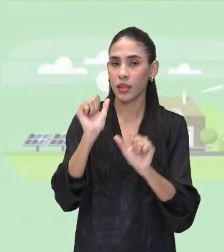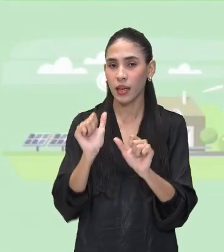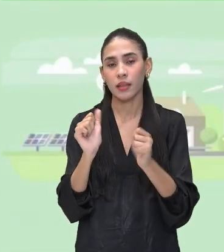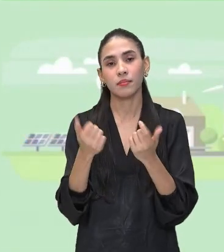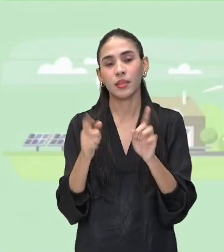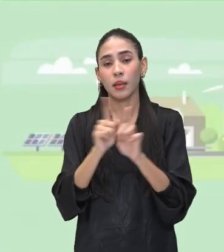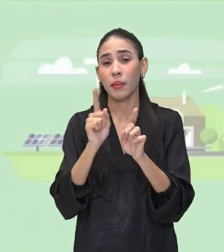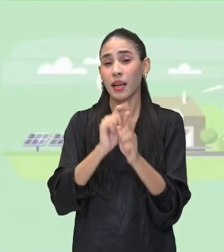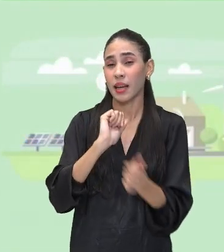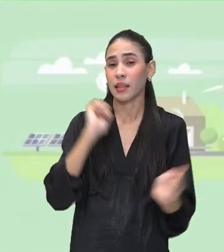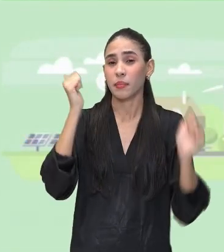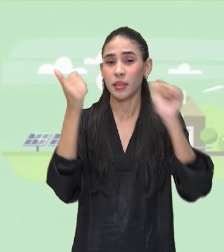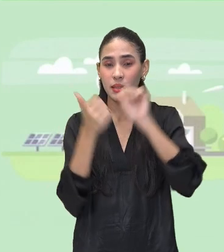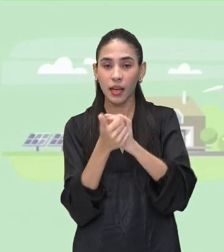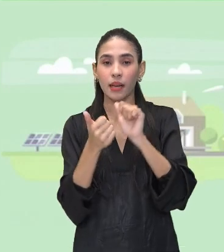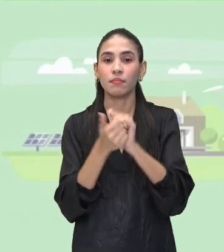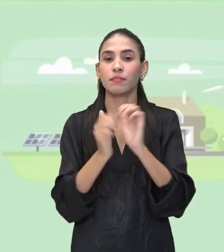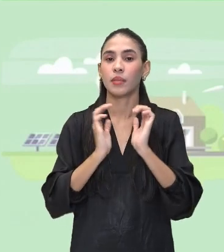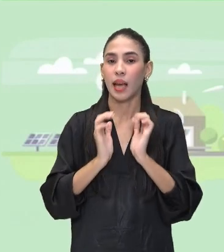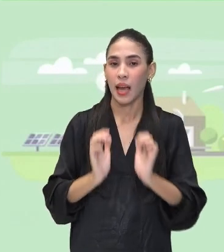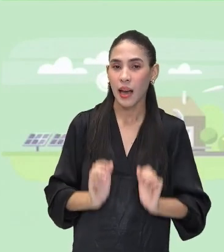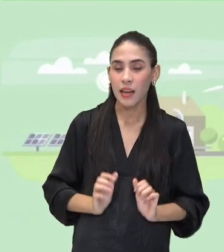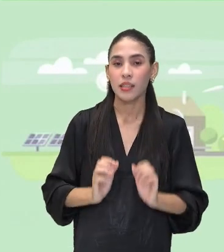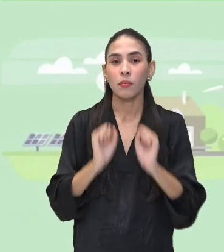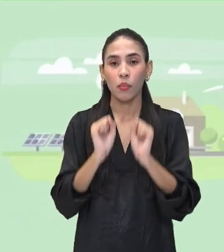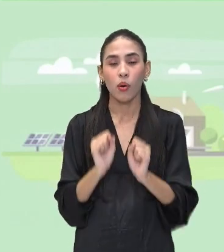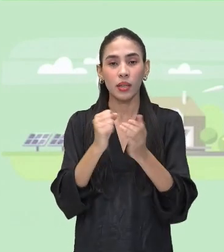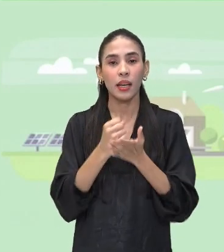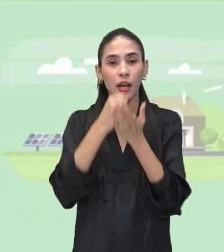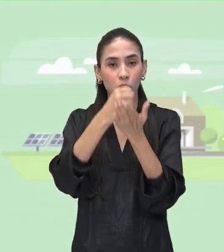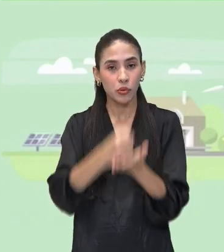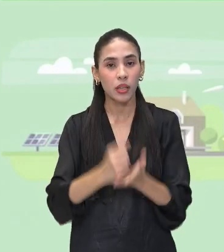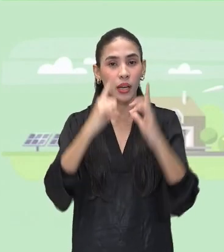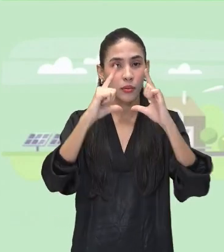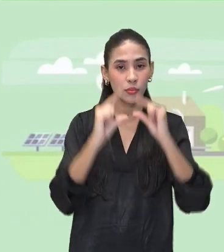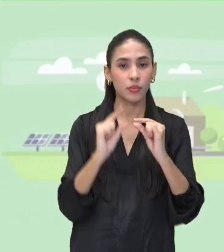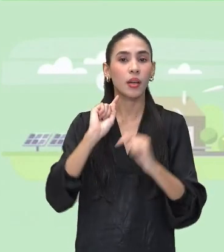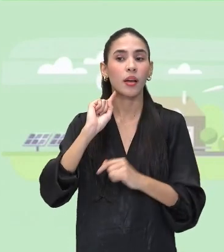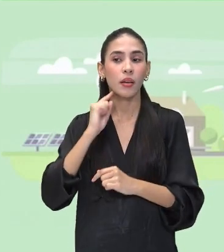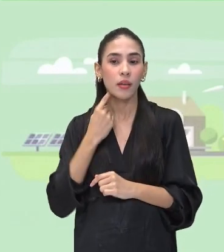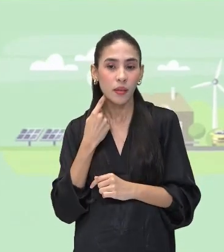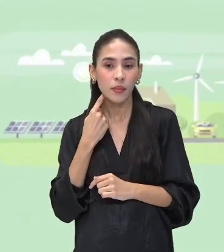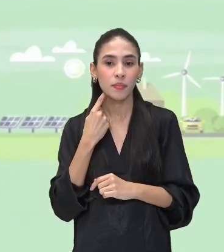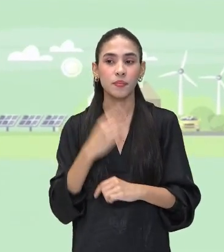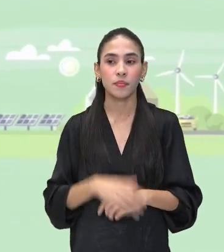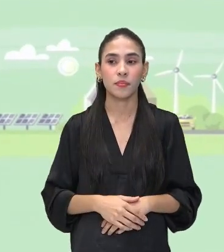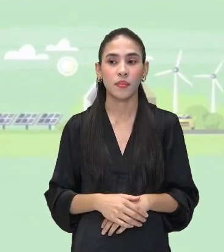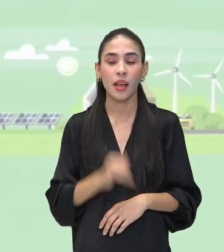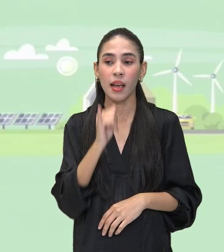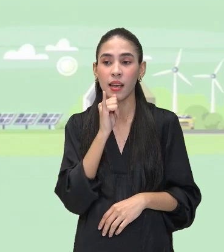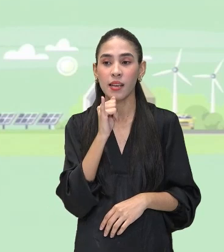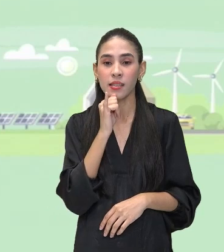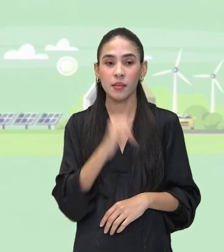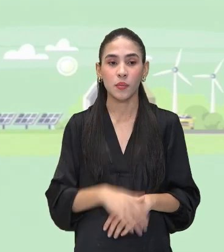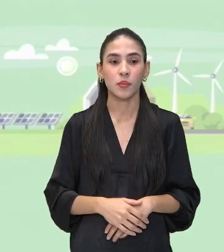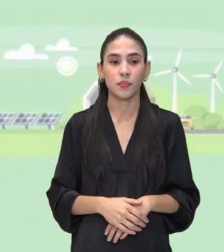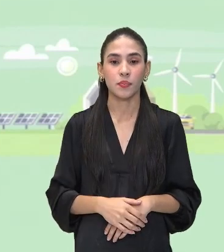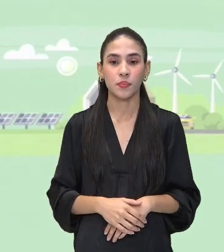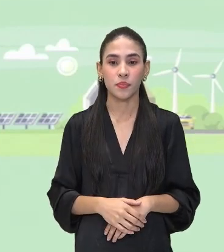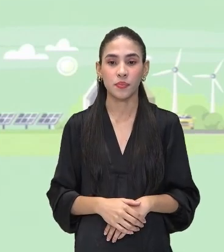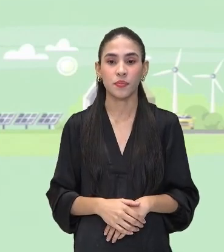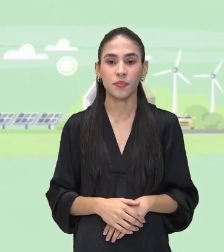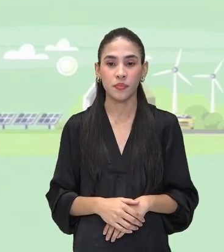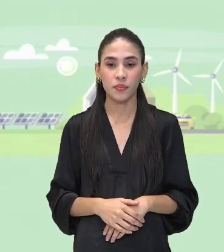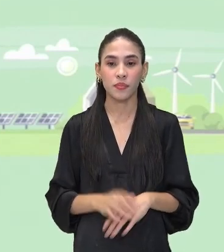podem contribuir para a redução dessa poluição do ar, né? Como nós podemos verificar, nós